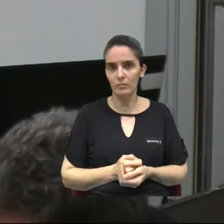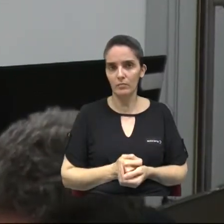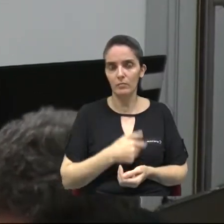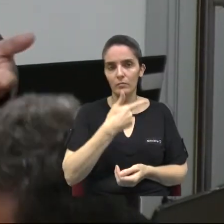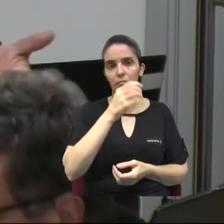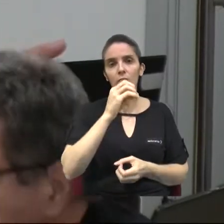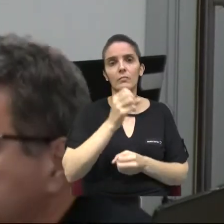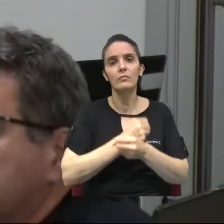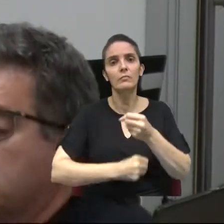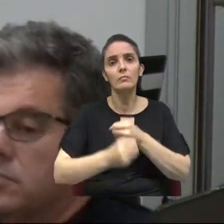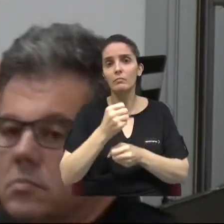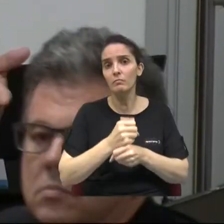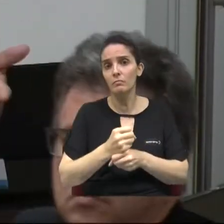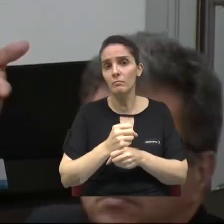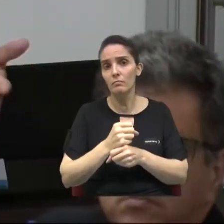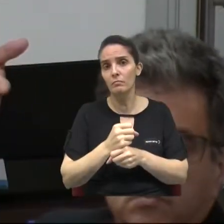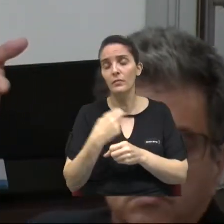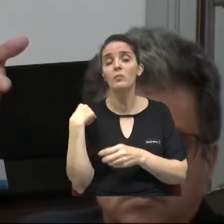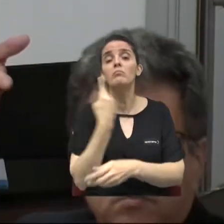quem está pagando agora somos nós.